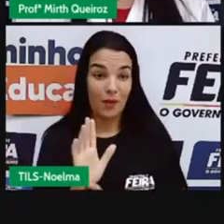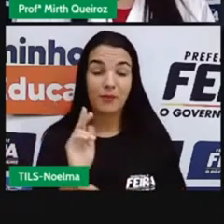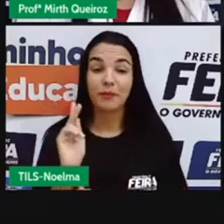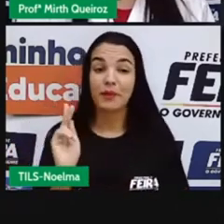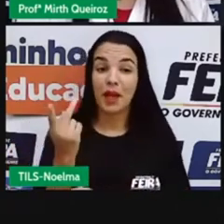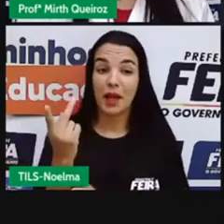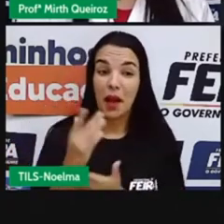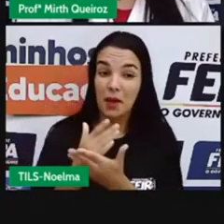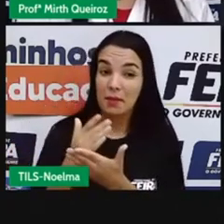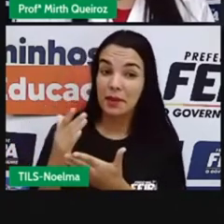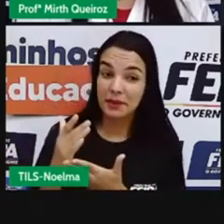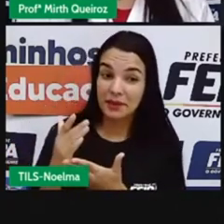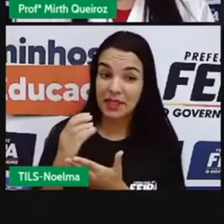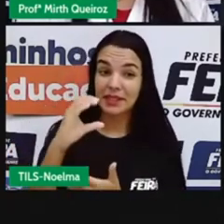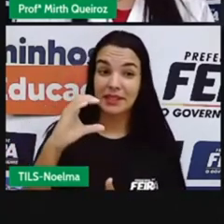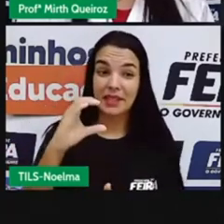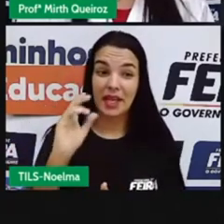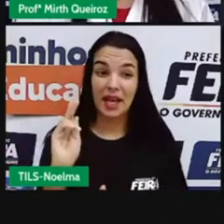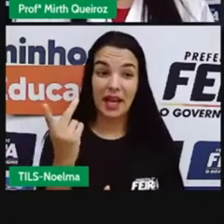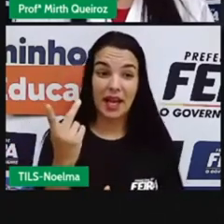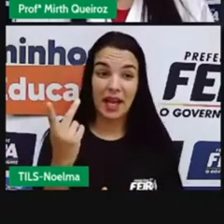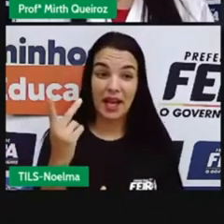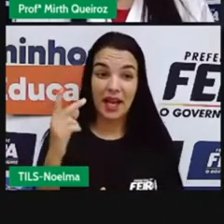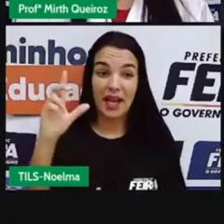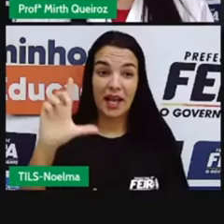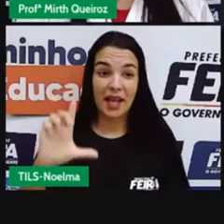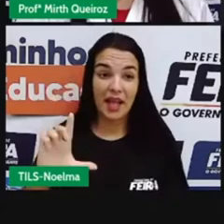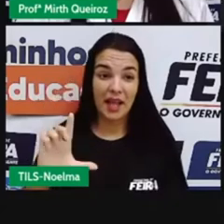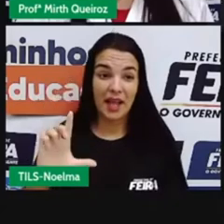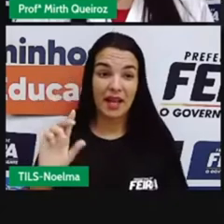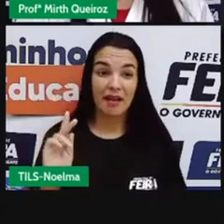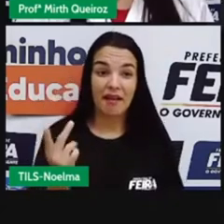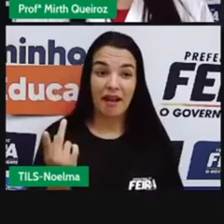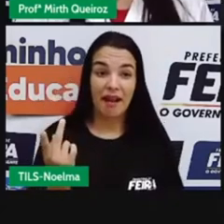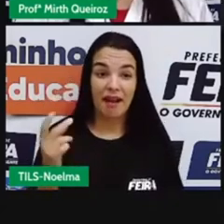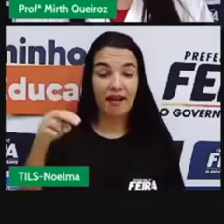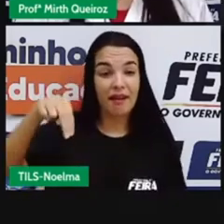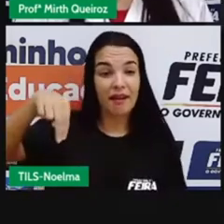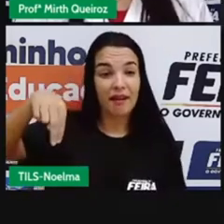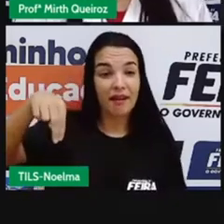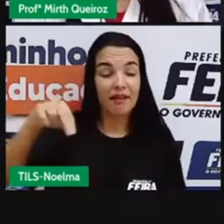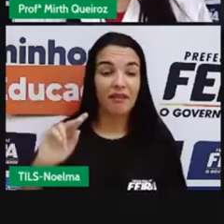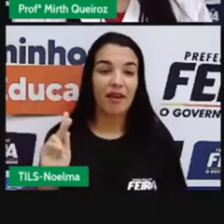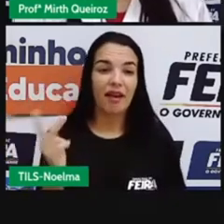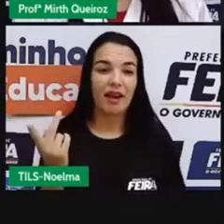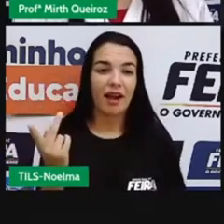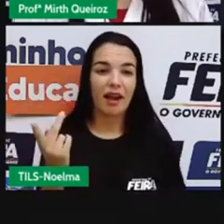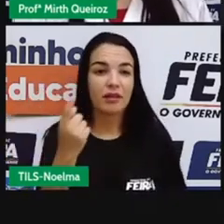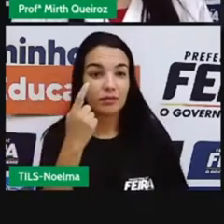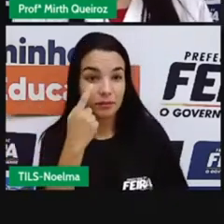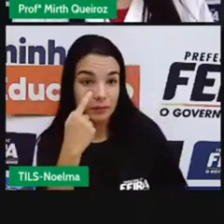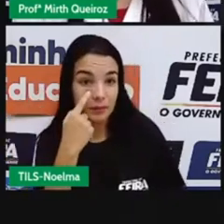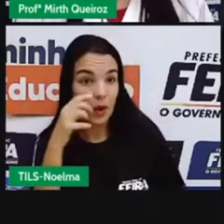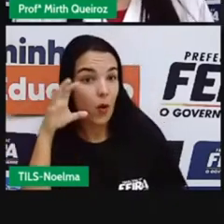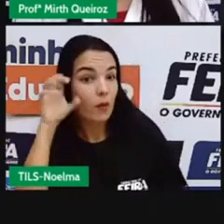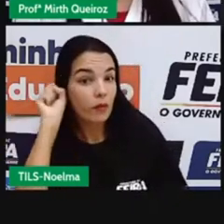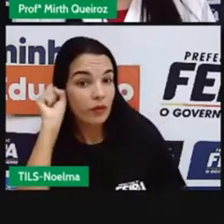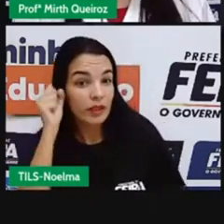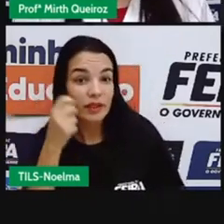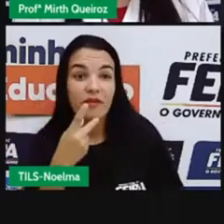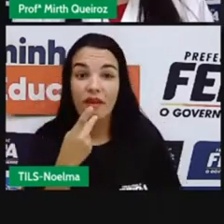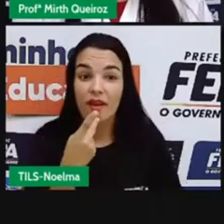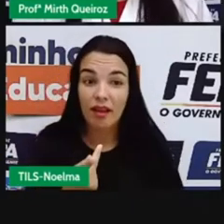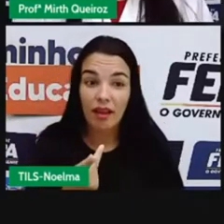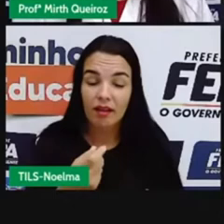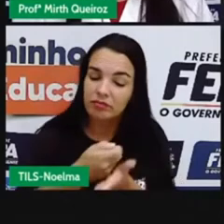inicial, CH, LH, NH. Ouvir, dizer e escrever. É sobre isso que nós